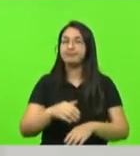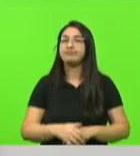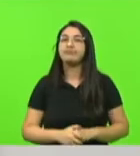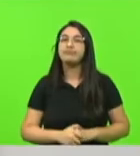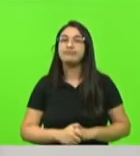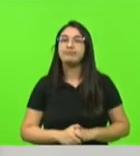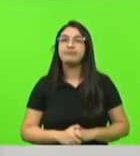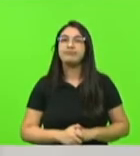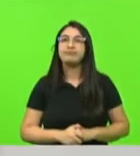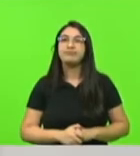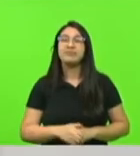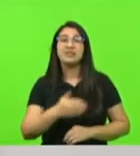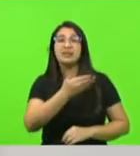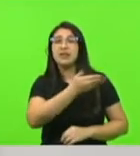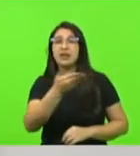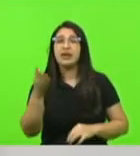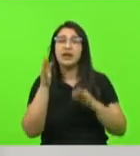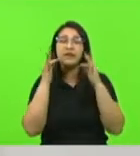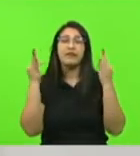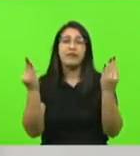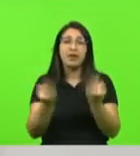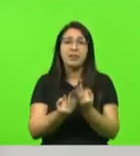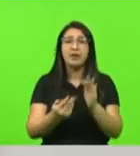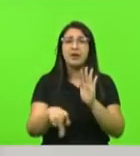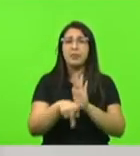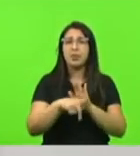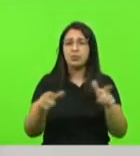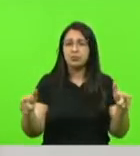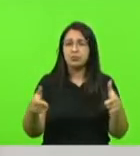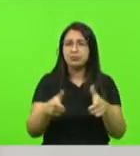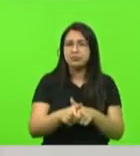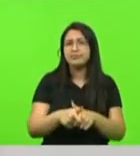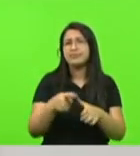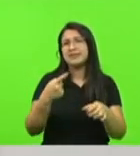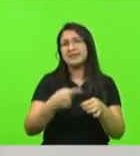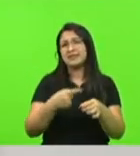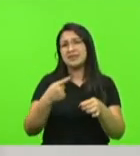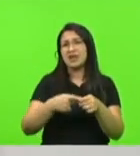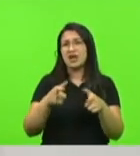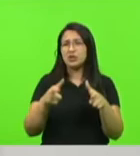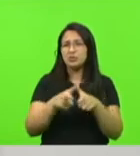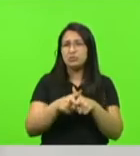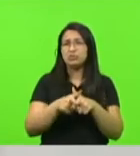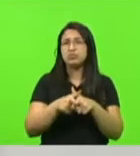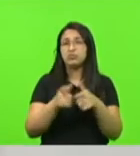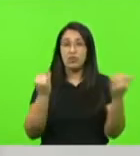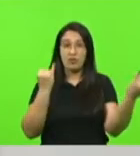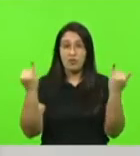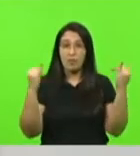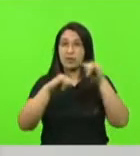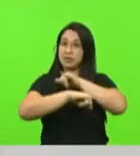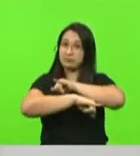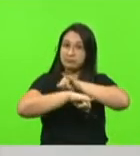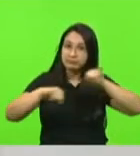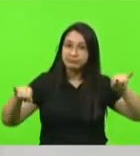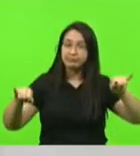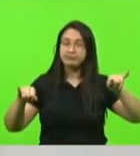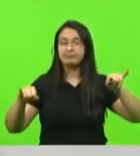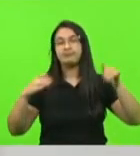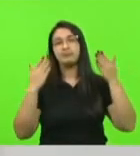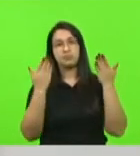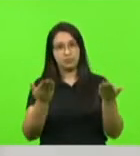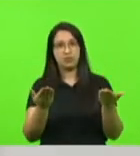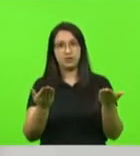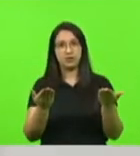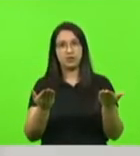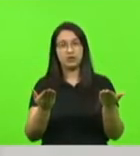E a essas famílias das nossas pequenas cidades, eu trago uma informação, deputado Ivan Atz,